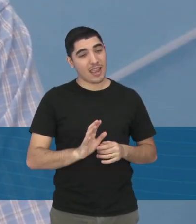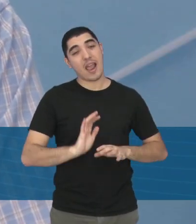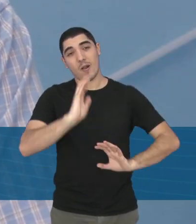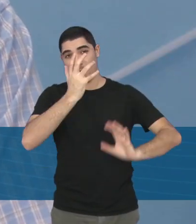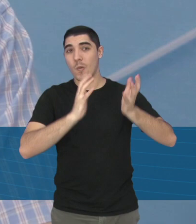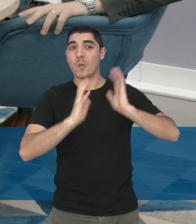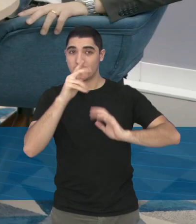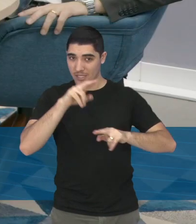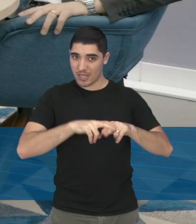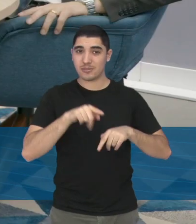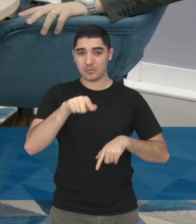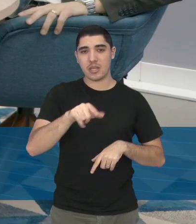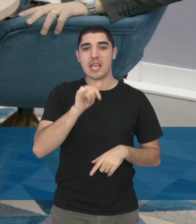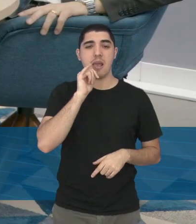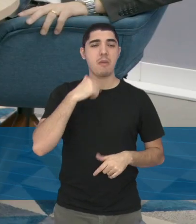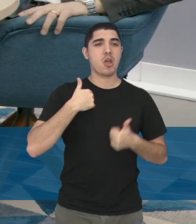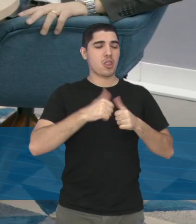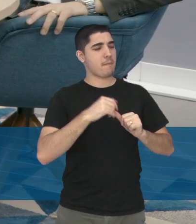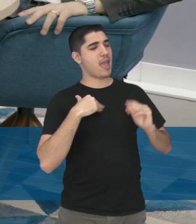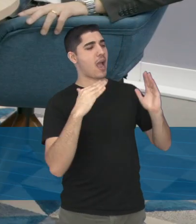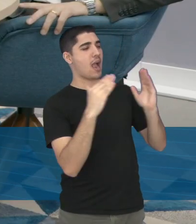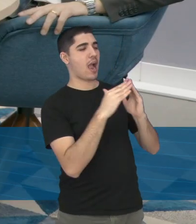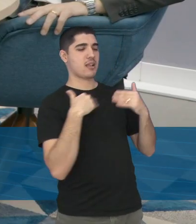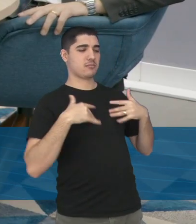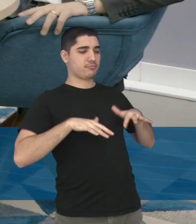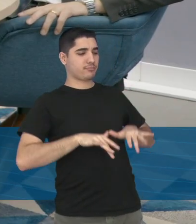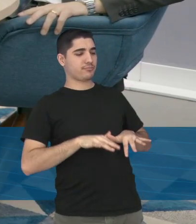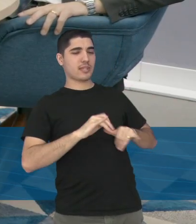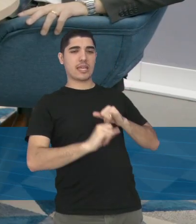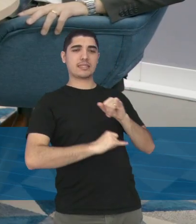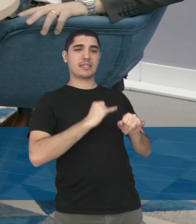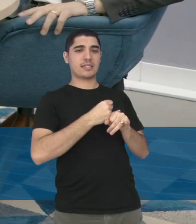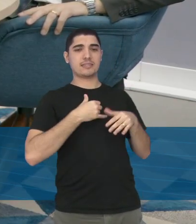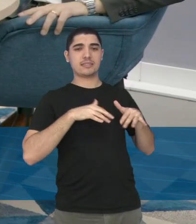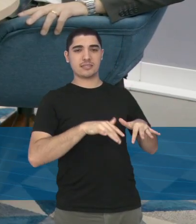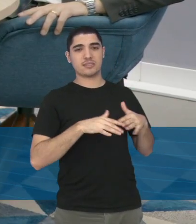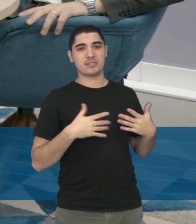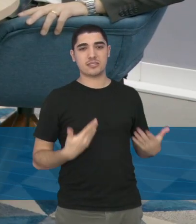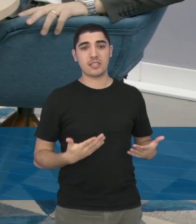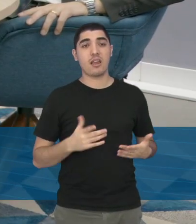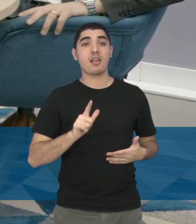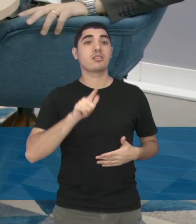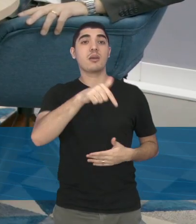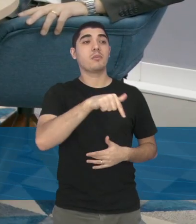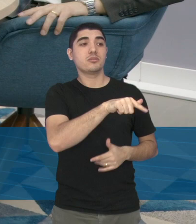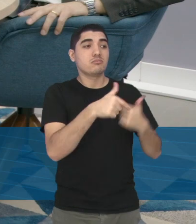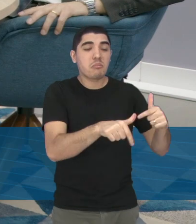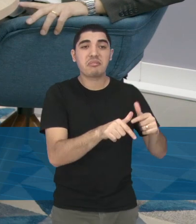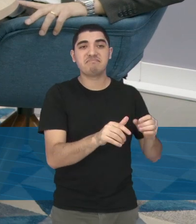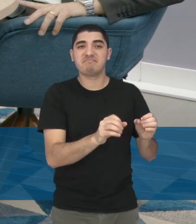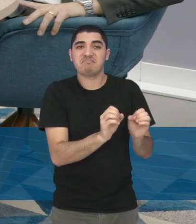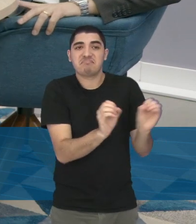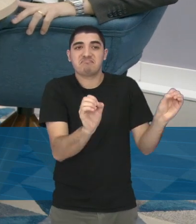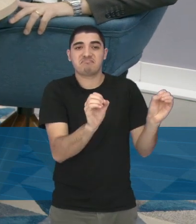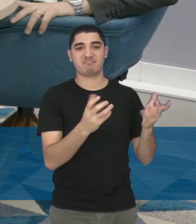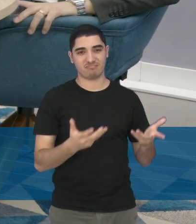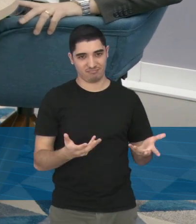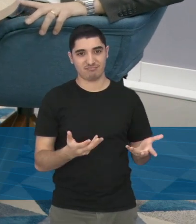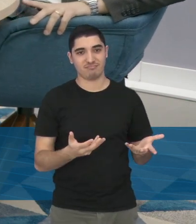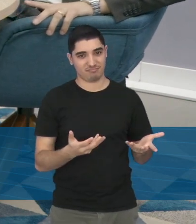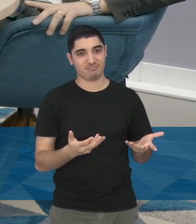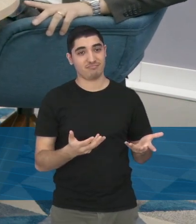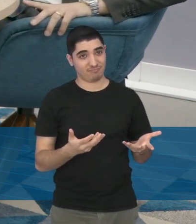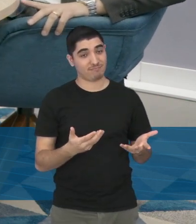com a pejotização, né? Eu fico na minha casa, eu trabalho na internet, entrego, recebo o que eu entrego. E chega lá, ele não entrega.